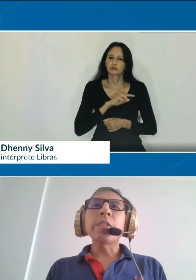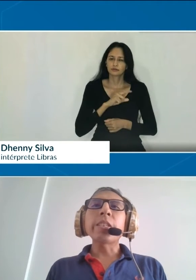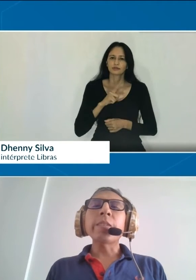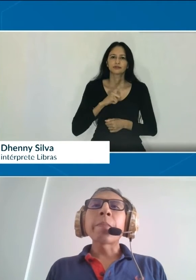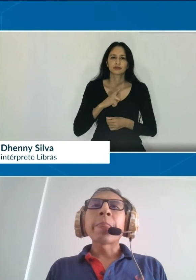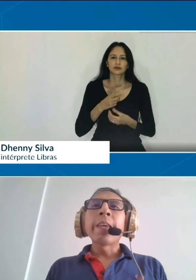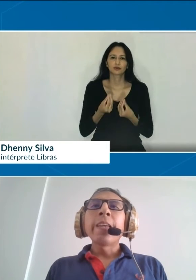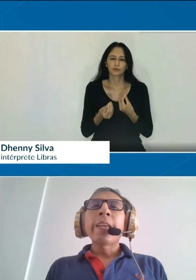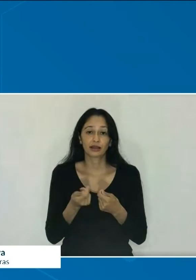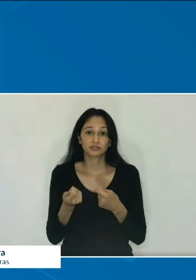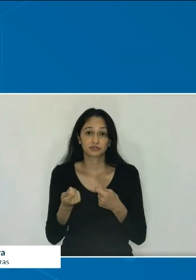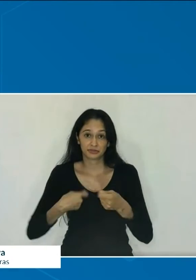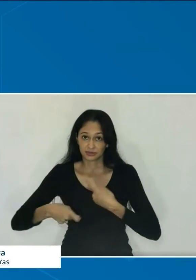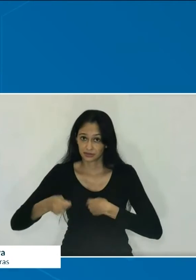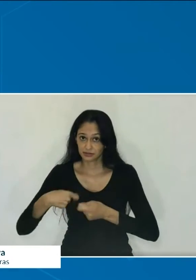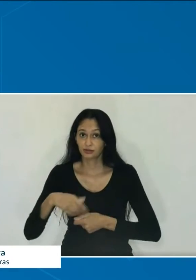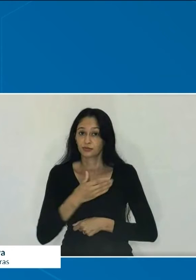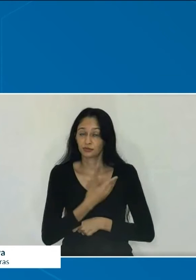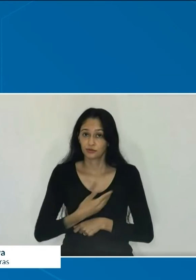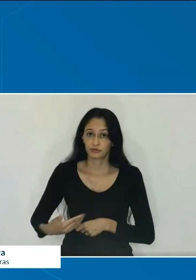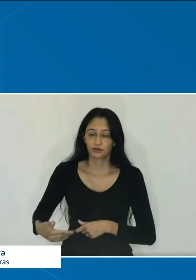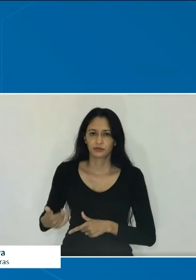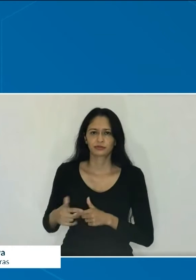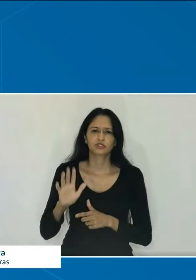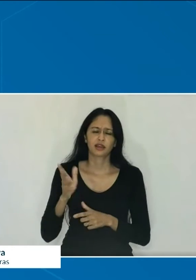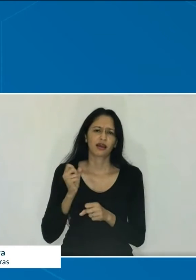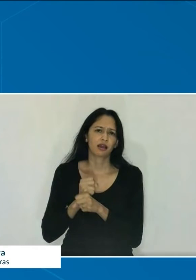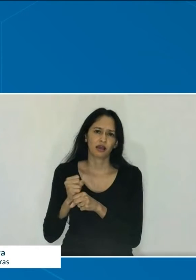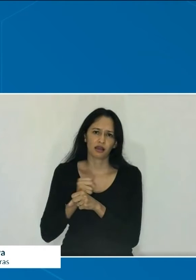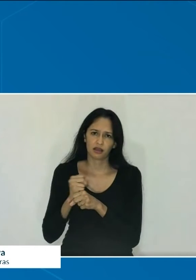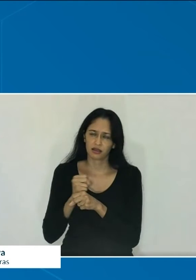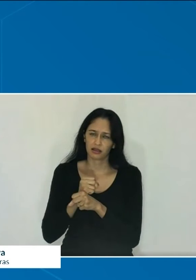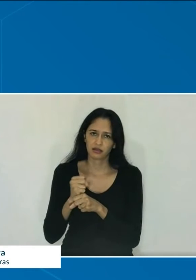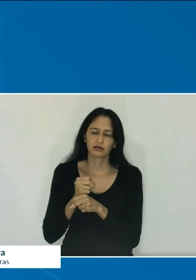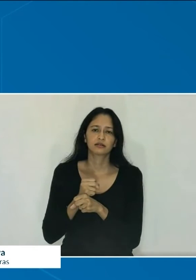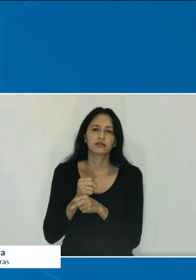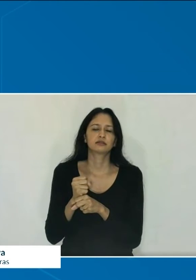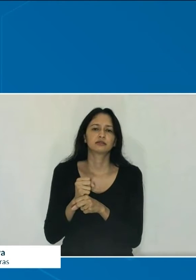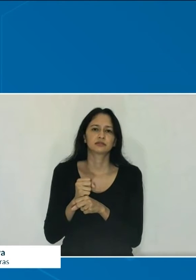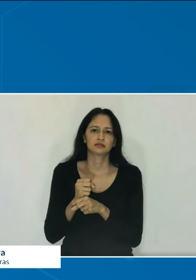gestão pública. Durante muitos anos, podemos falar até